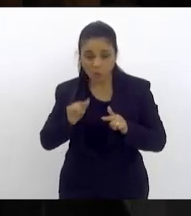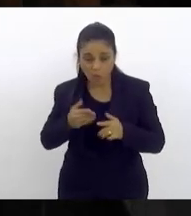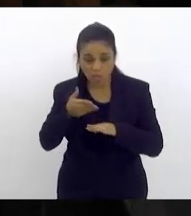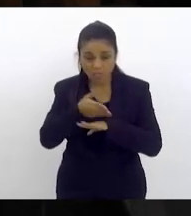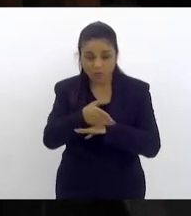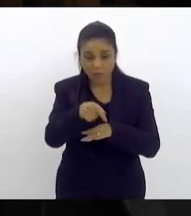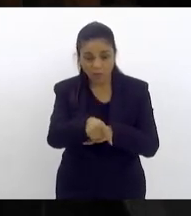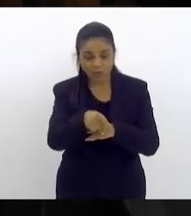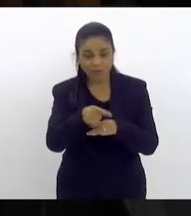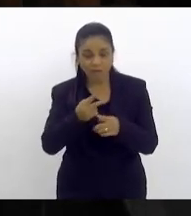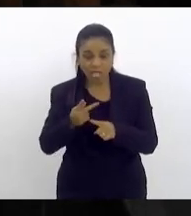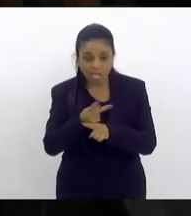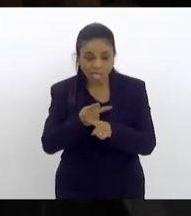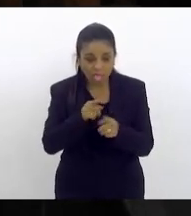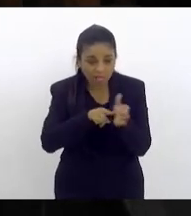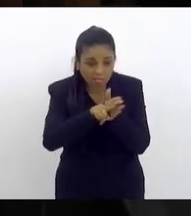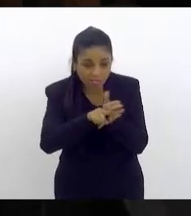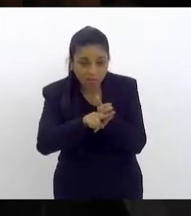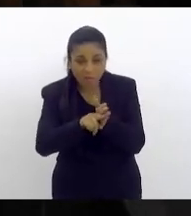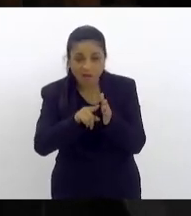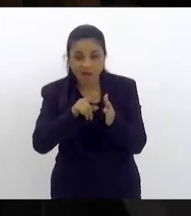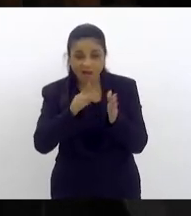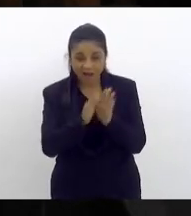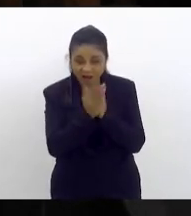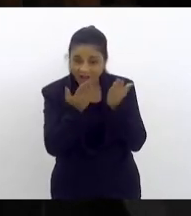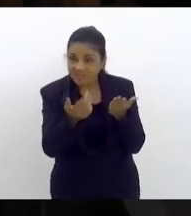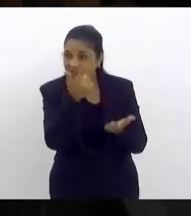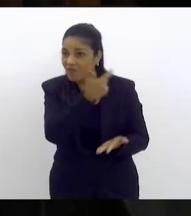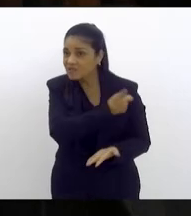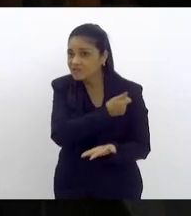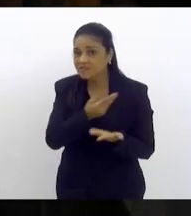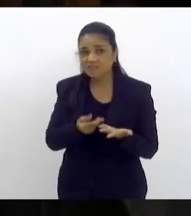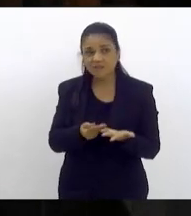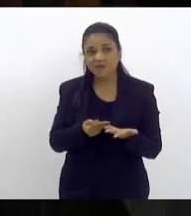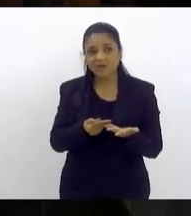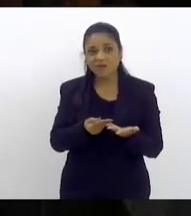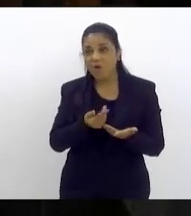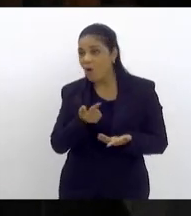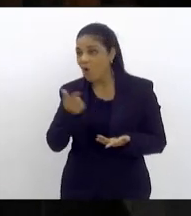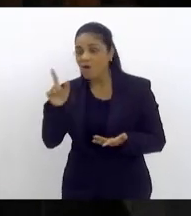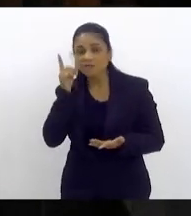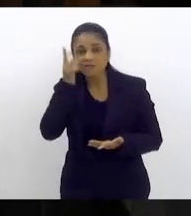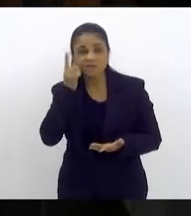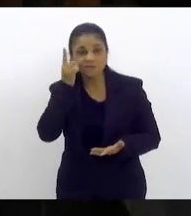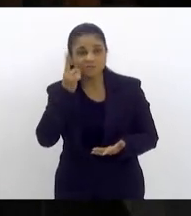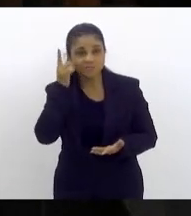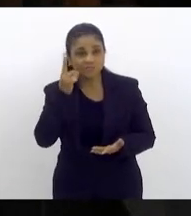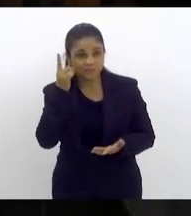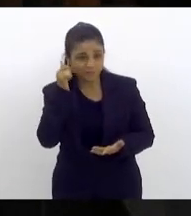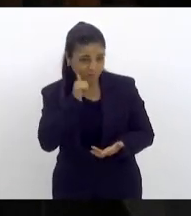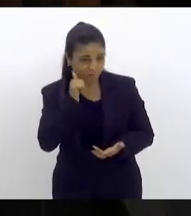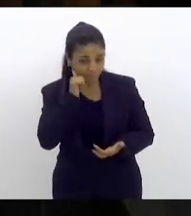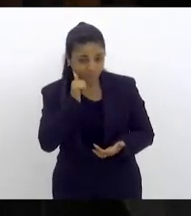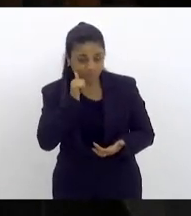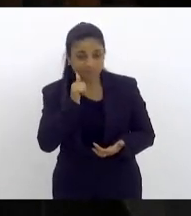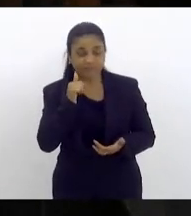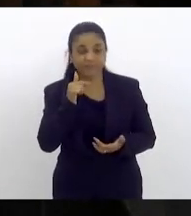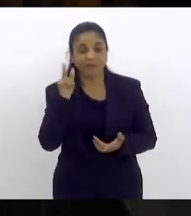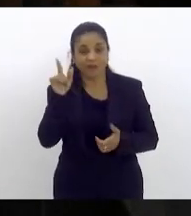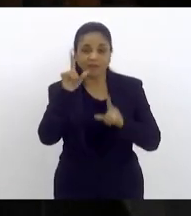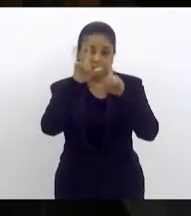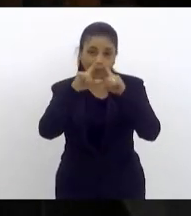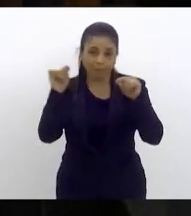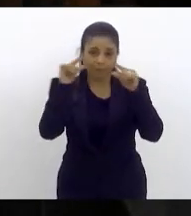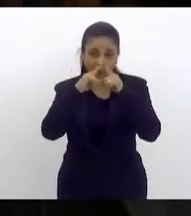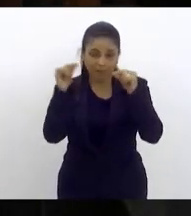carteira de vacinação quando Na verdade uma outra deputada é redundante falar que eles falam abobrinhas mas lá em Brasília